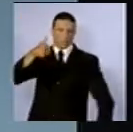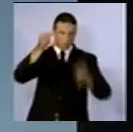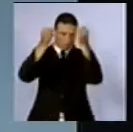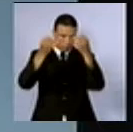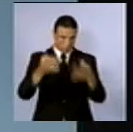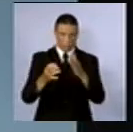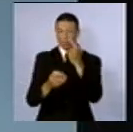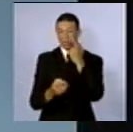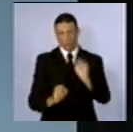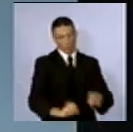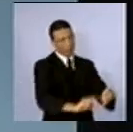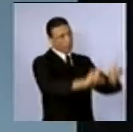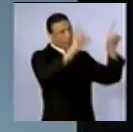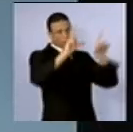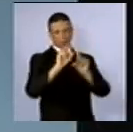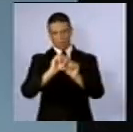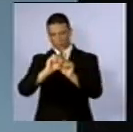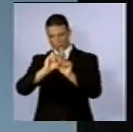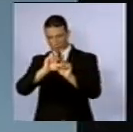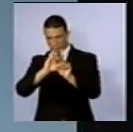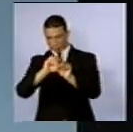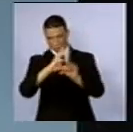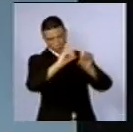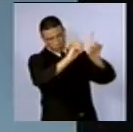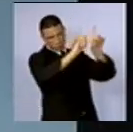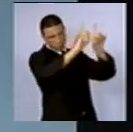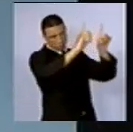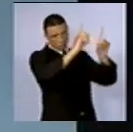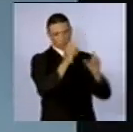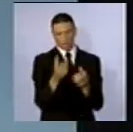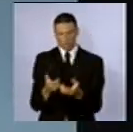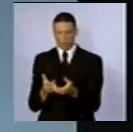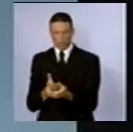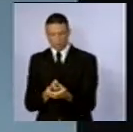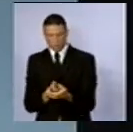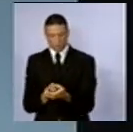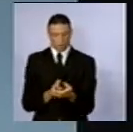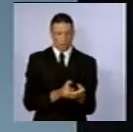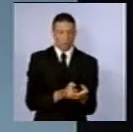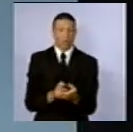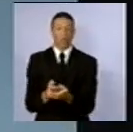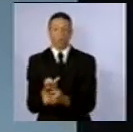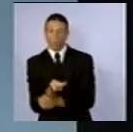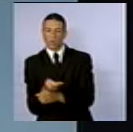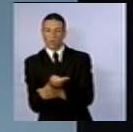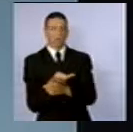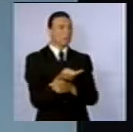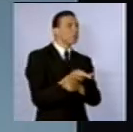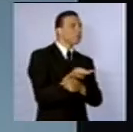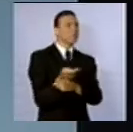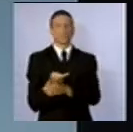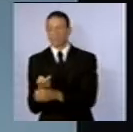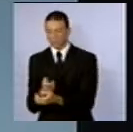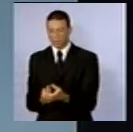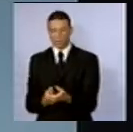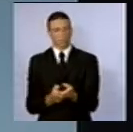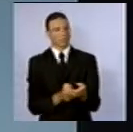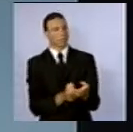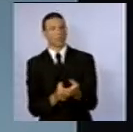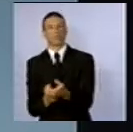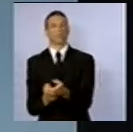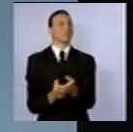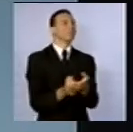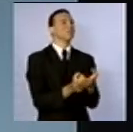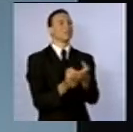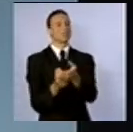uma foto de um aparelho de GPS que nós utilizamos no estudo então nós íamos a campo com este aparelho e nós fazíamos